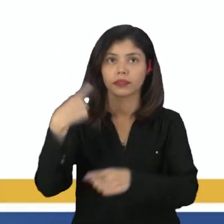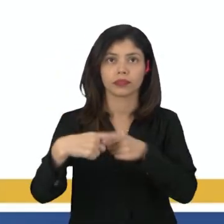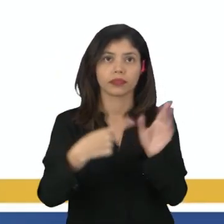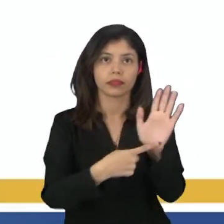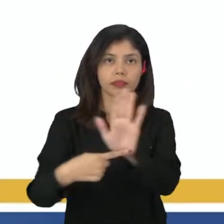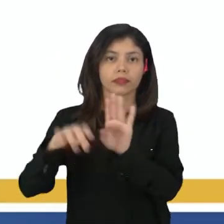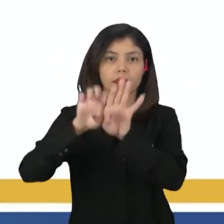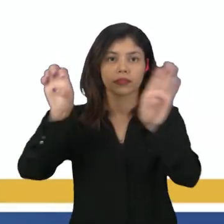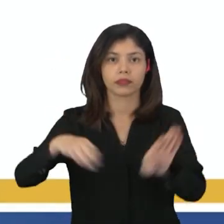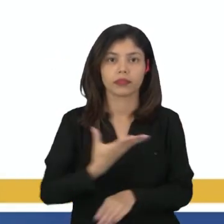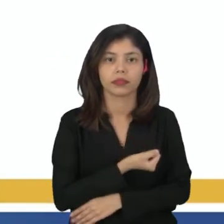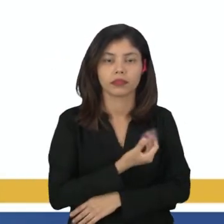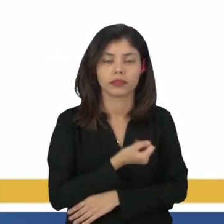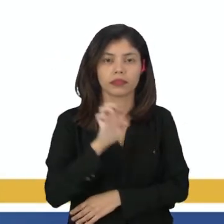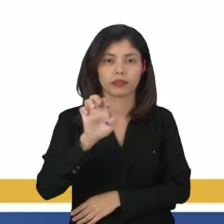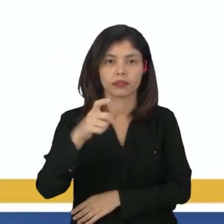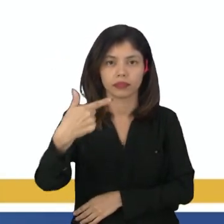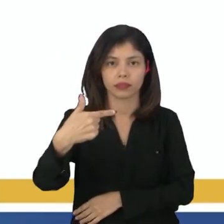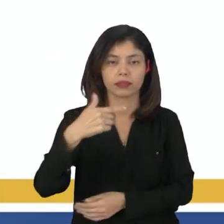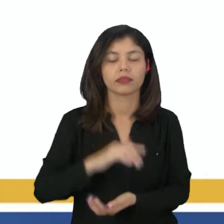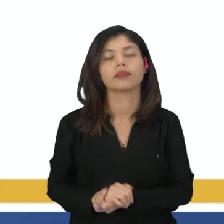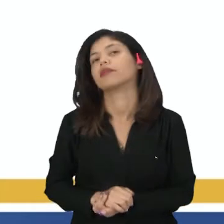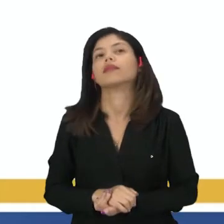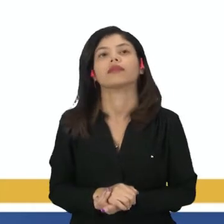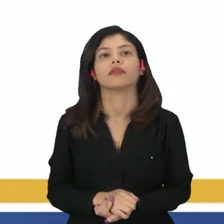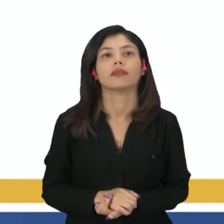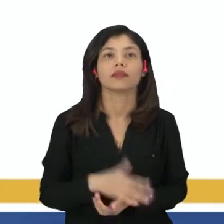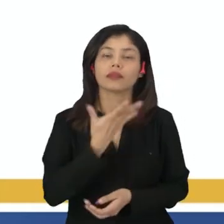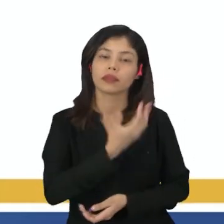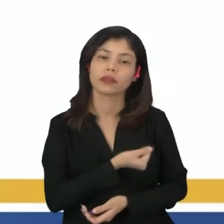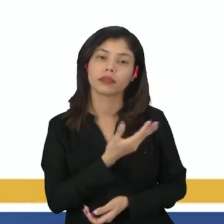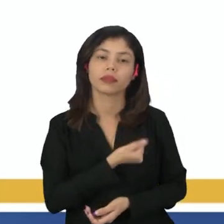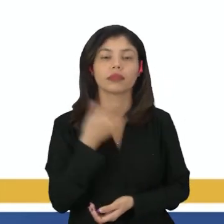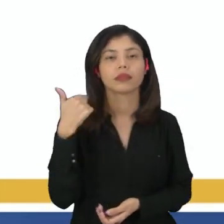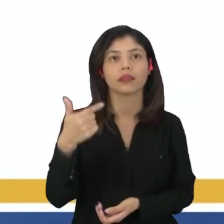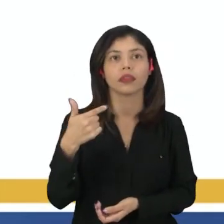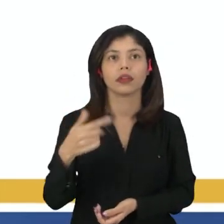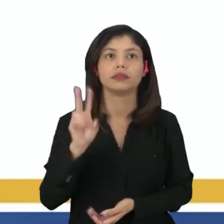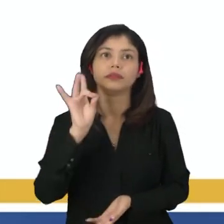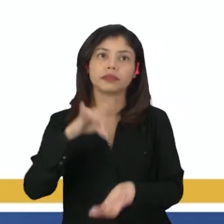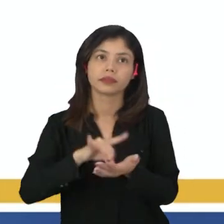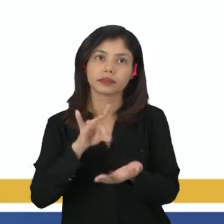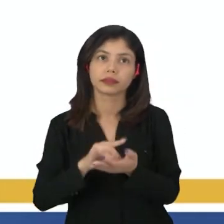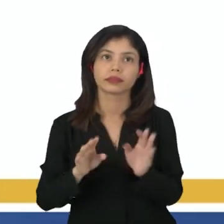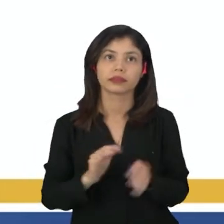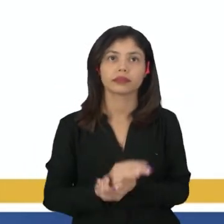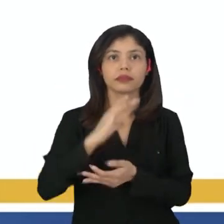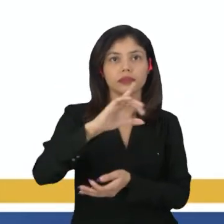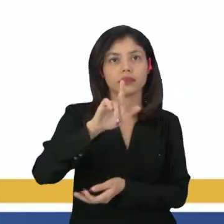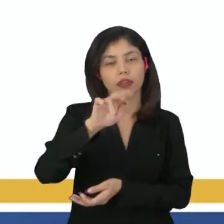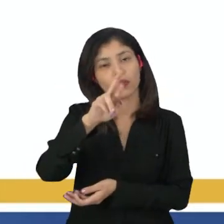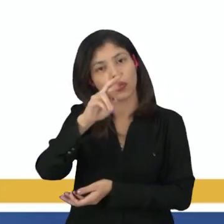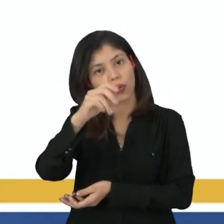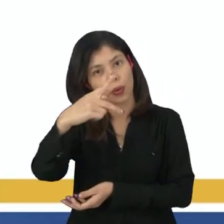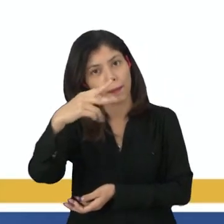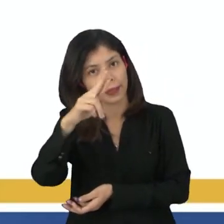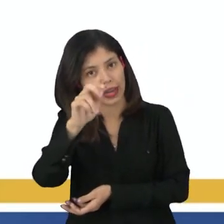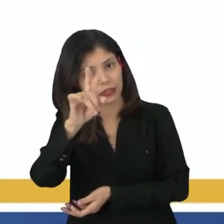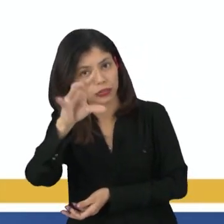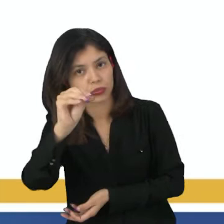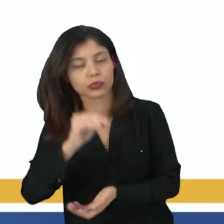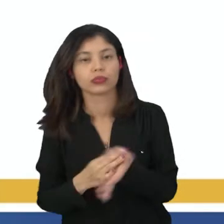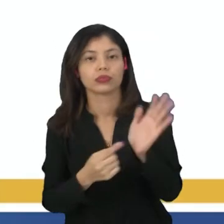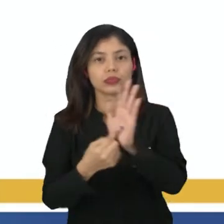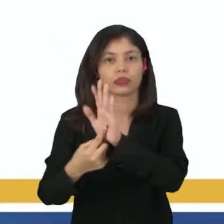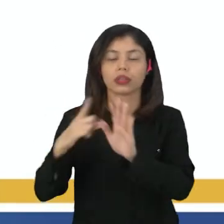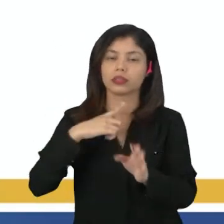porque apresenta a estrutura de número 2. Essa estrutura de número 2 vai ser exatamente o cloroplasto. Lembra que as plantas, né, têm até